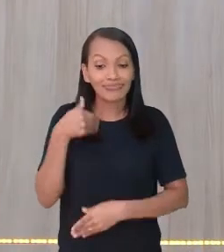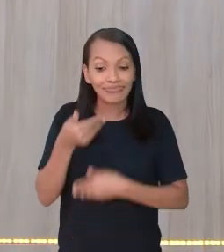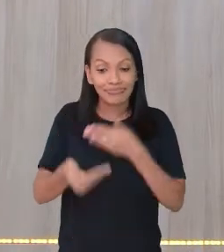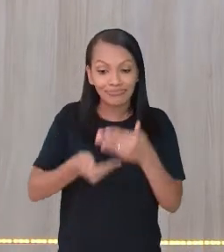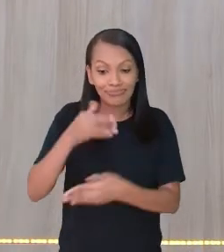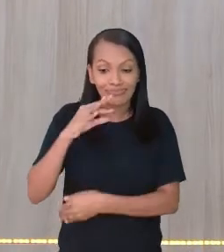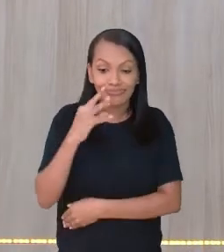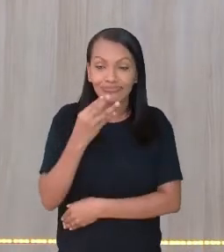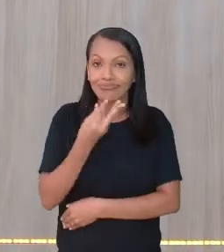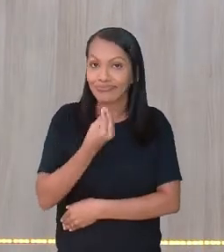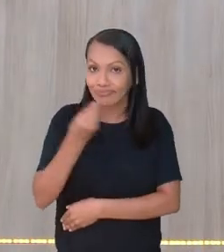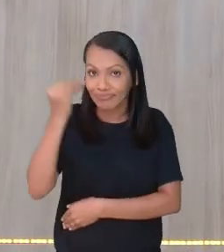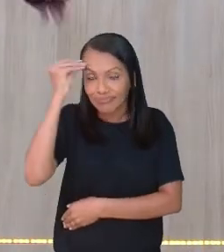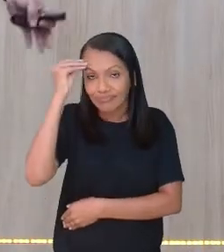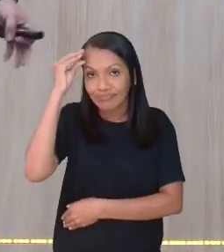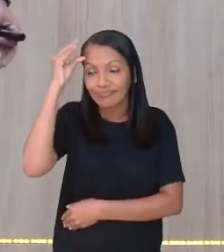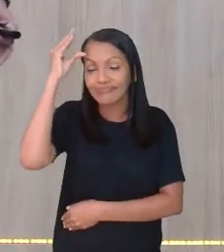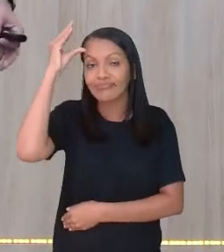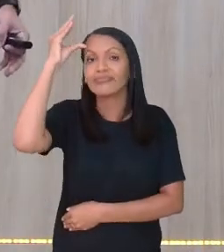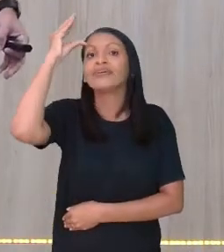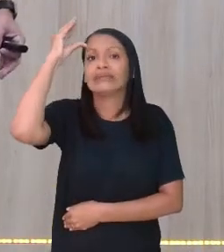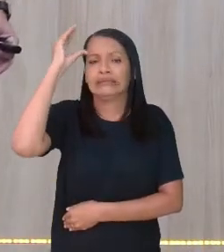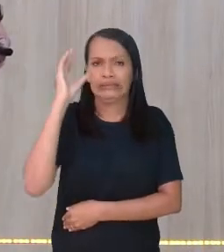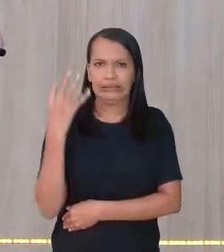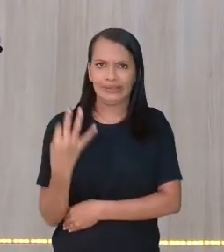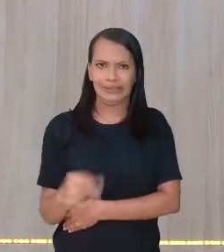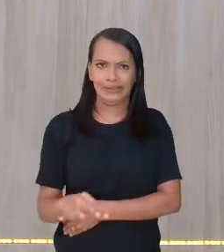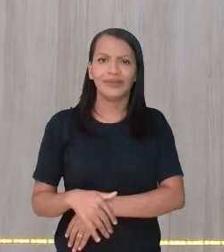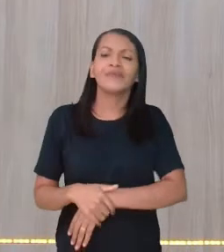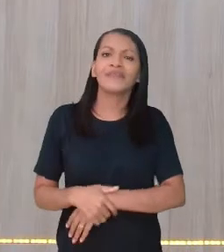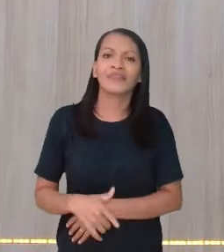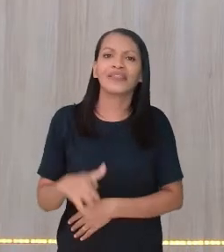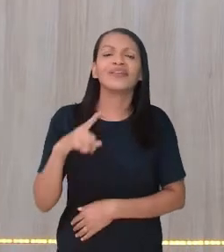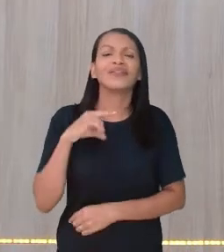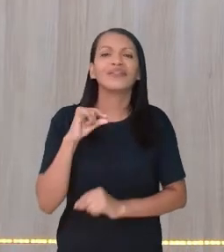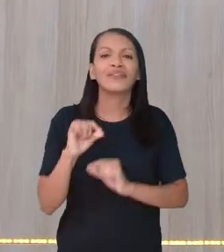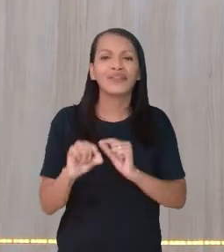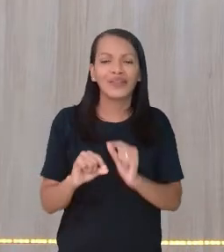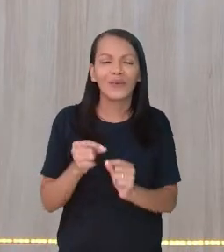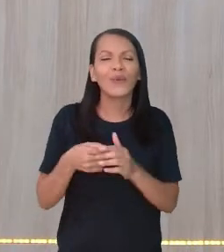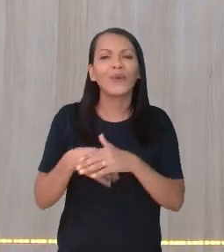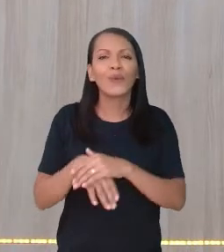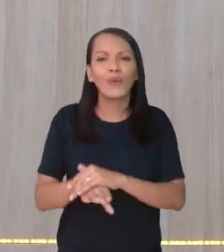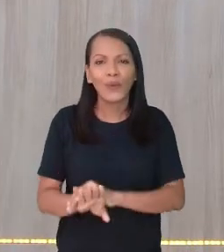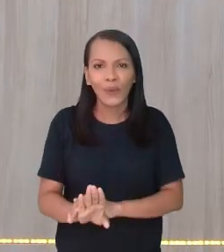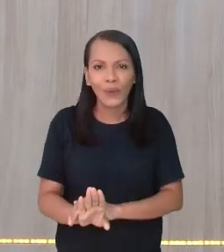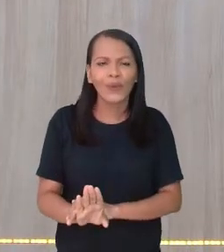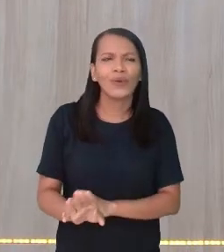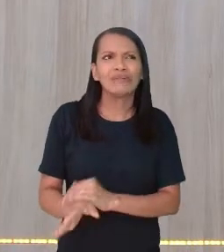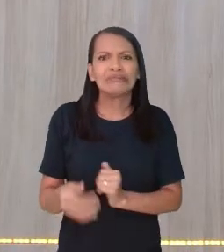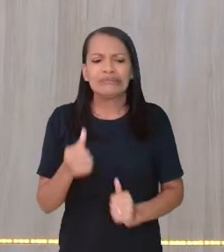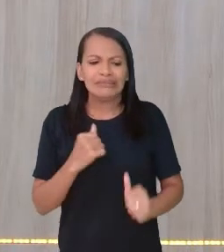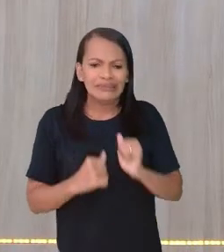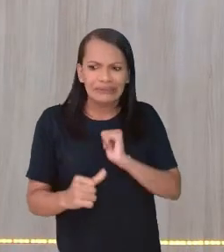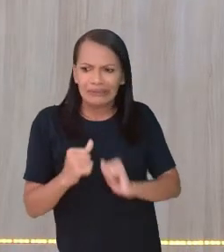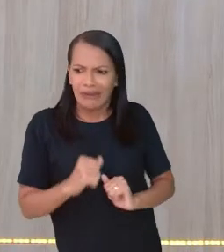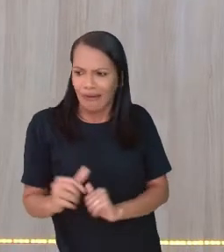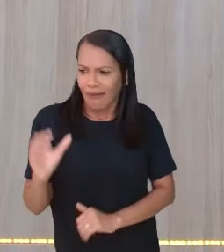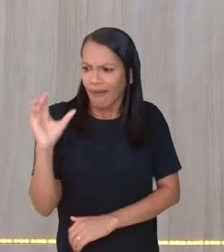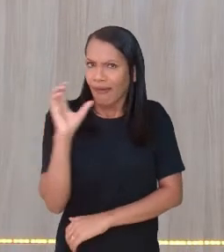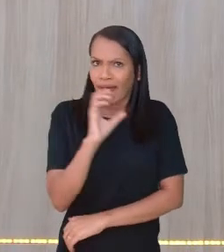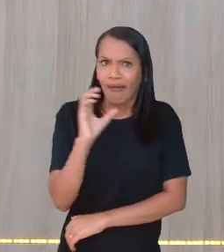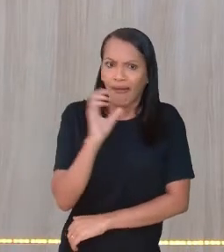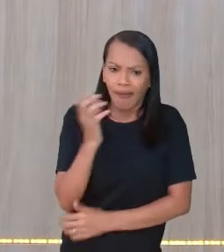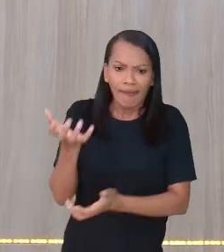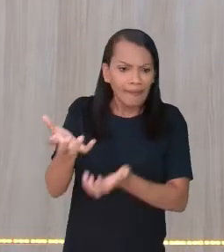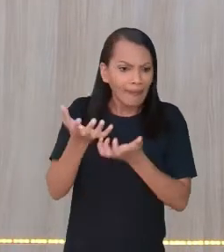nos leva aí para o longo prazo, certo? A gente tem a mania aí de ser agoniados, né? Apressados e querem